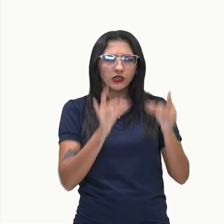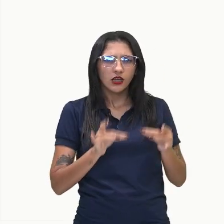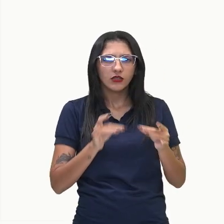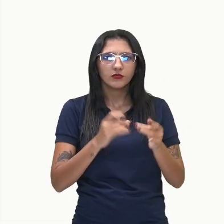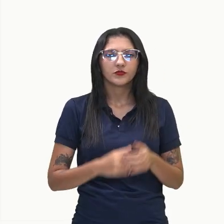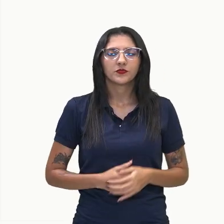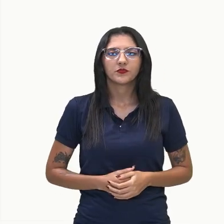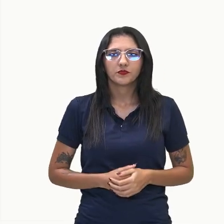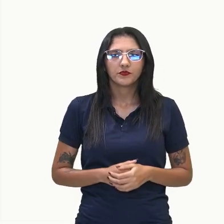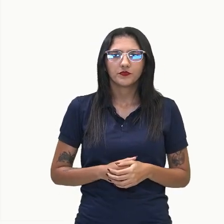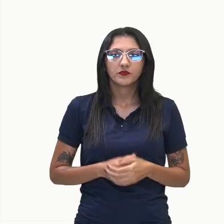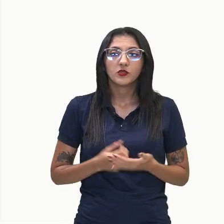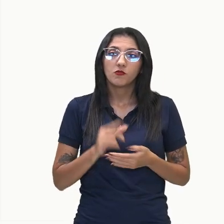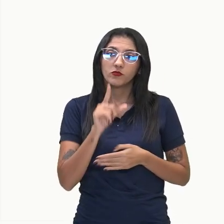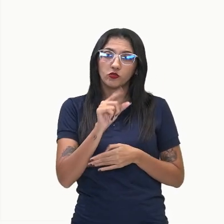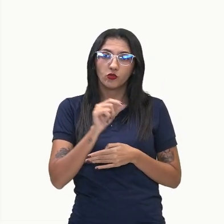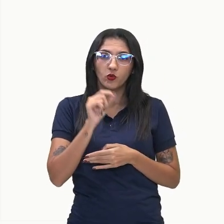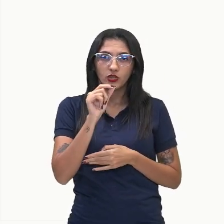né, uma reta